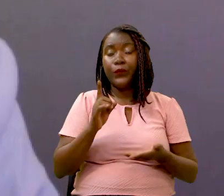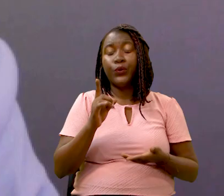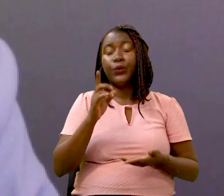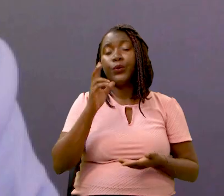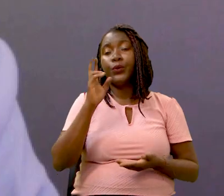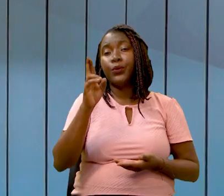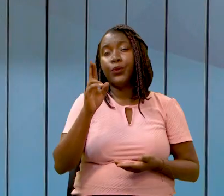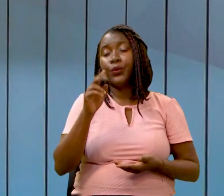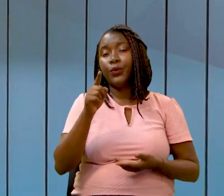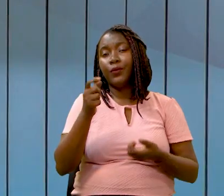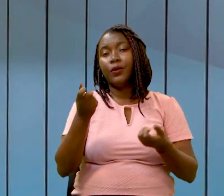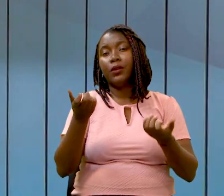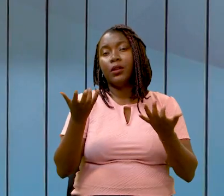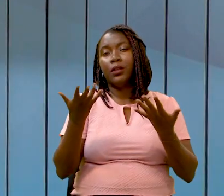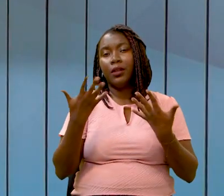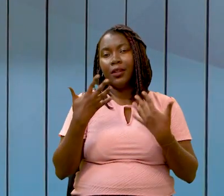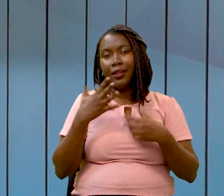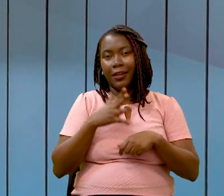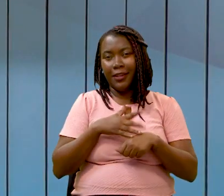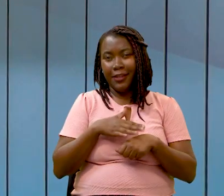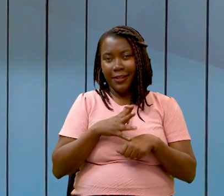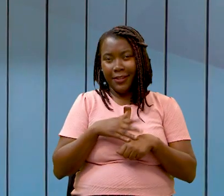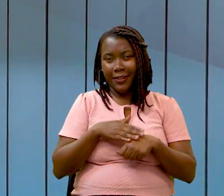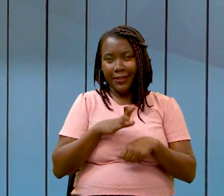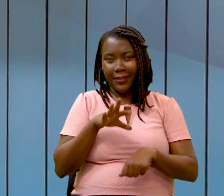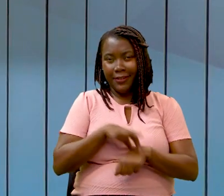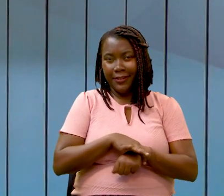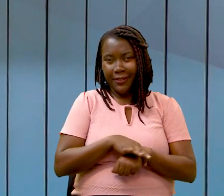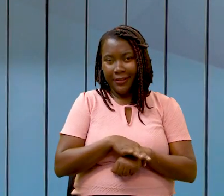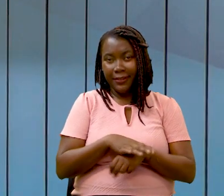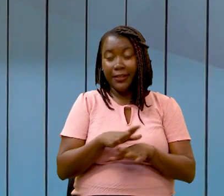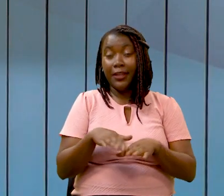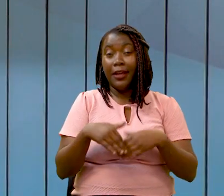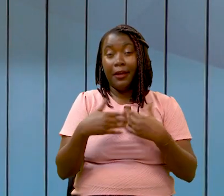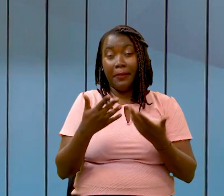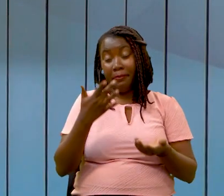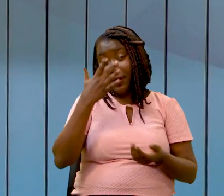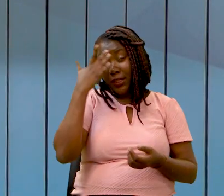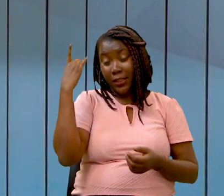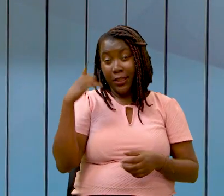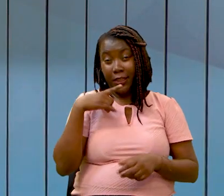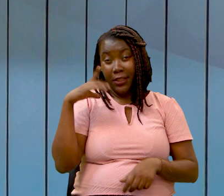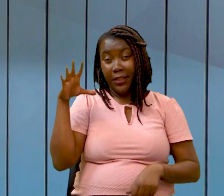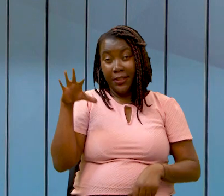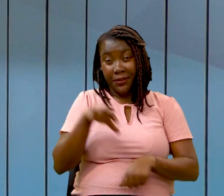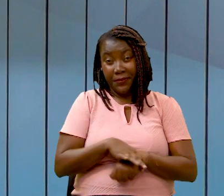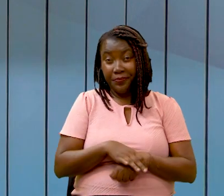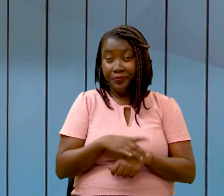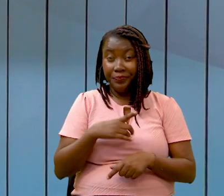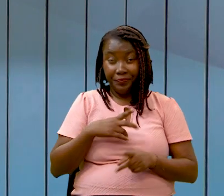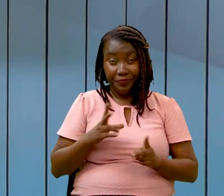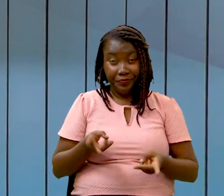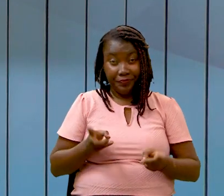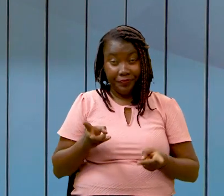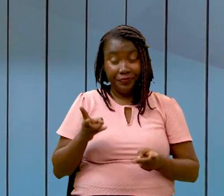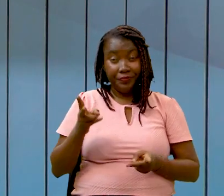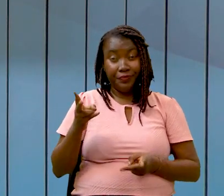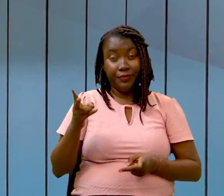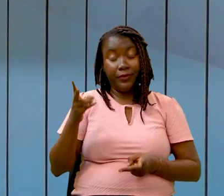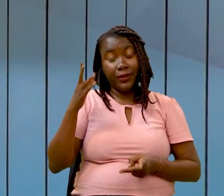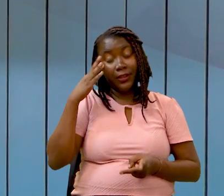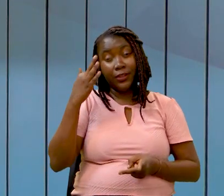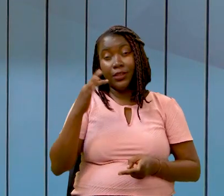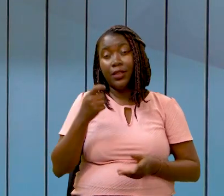tratado. Dr. Rubens, o senhor falou sobre crise, né? Quando uma pessoa vai ter uma crise, né? Está tendo a crise